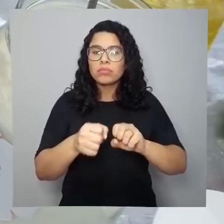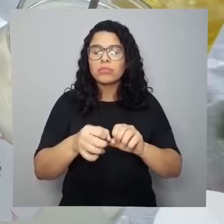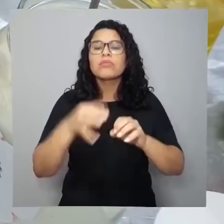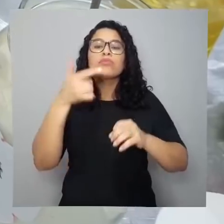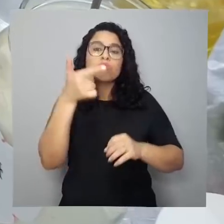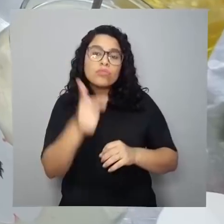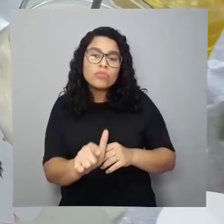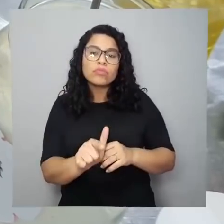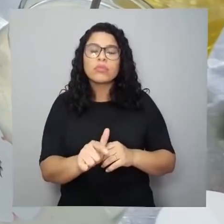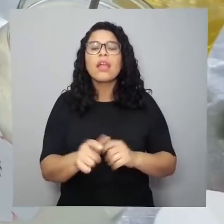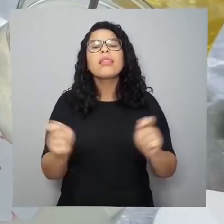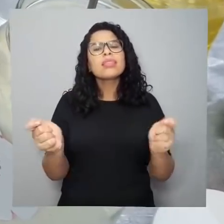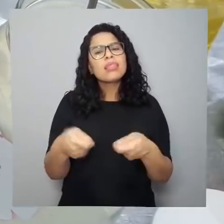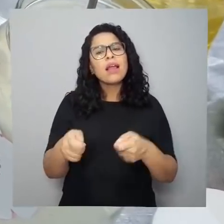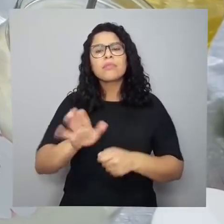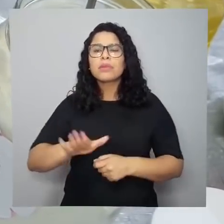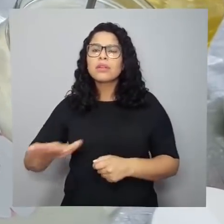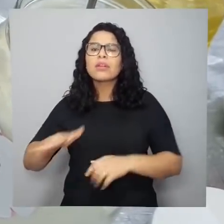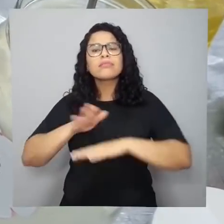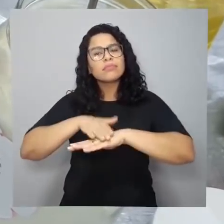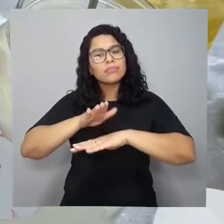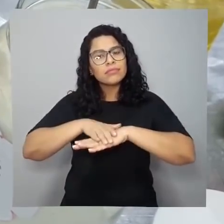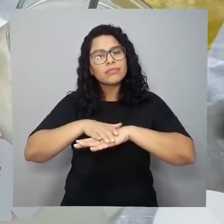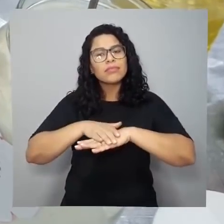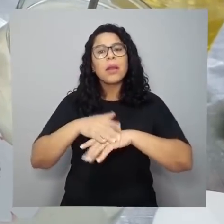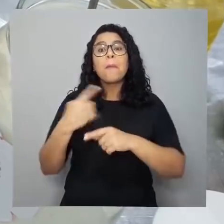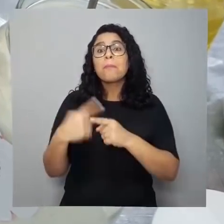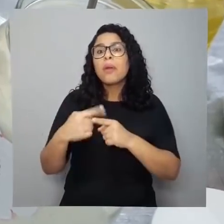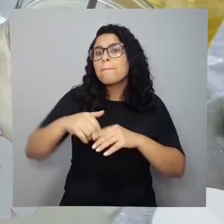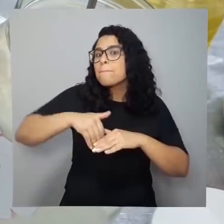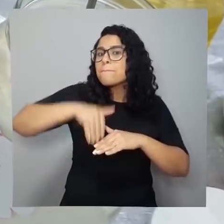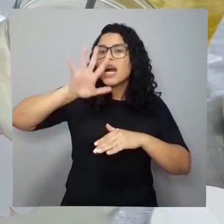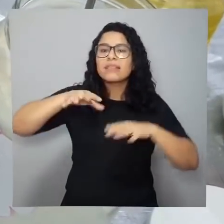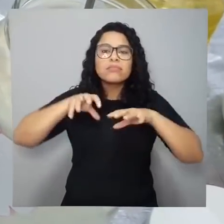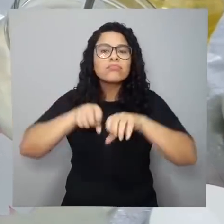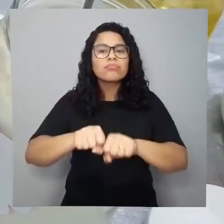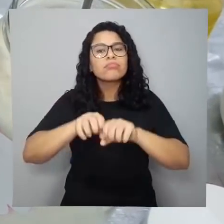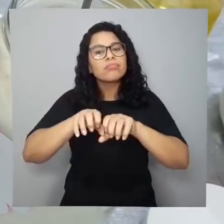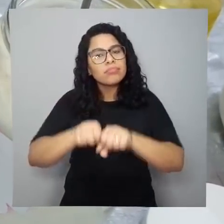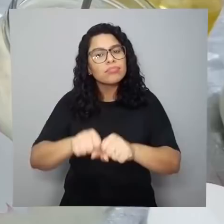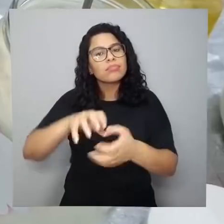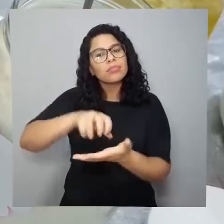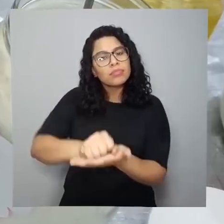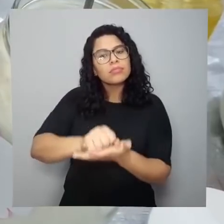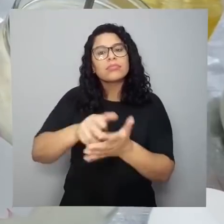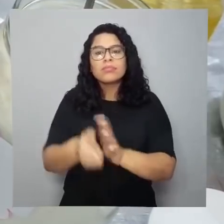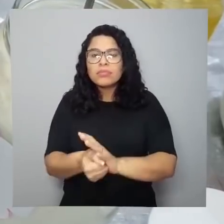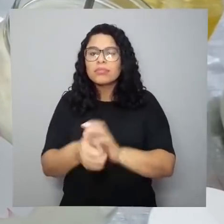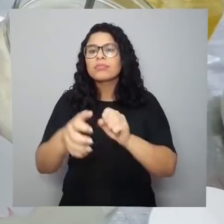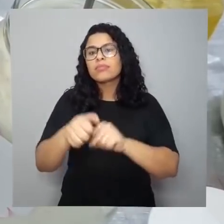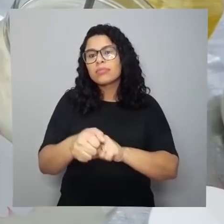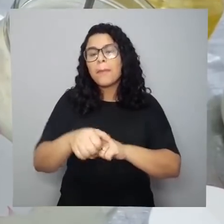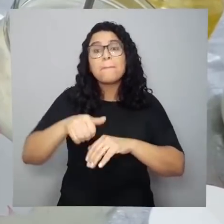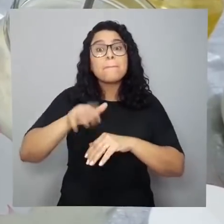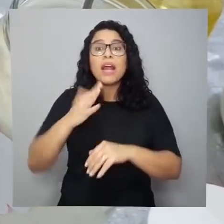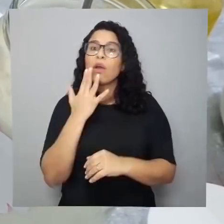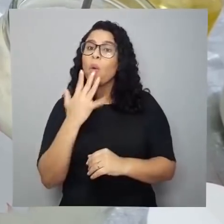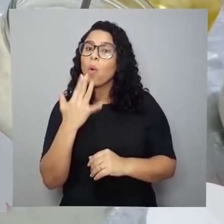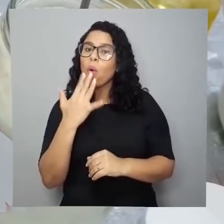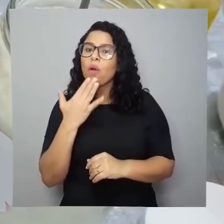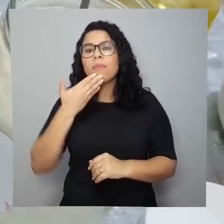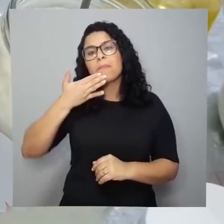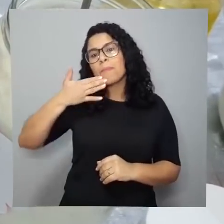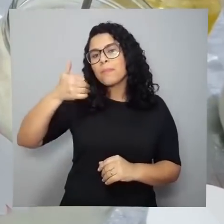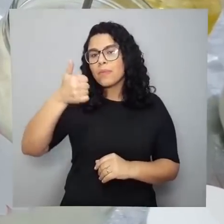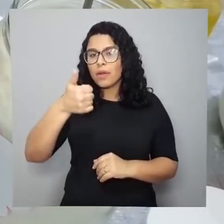aqui dá pra criança fazer. Porque quanto mais ela apertar a massinha, mais vai igualar a cor, tá bom?